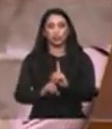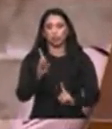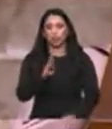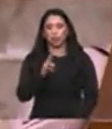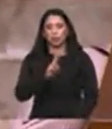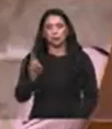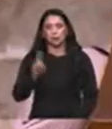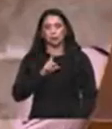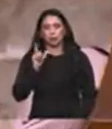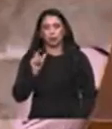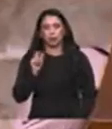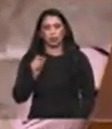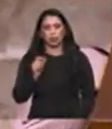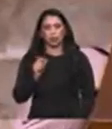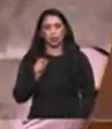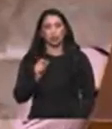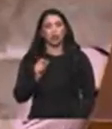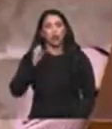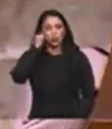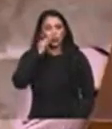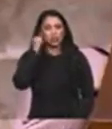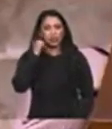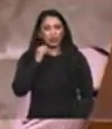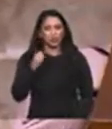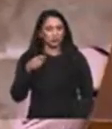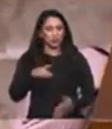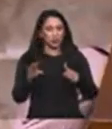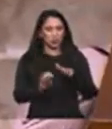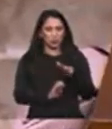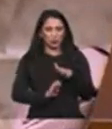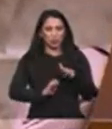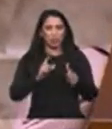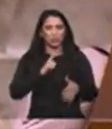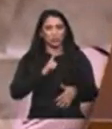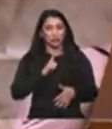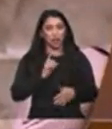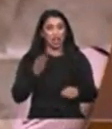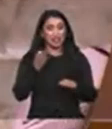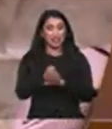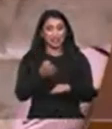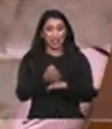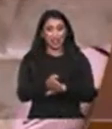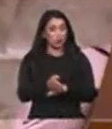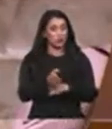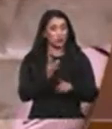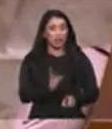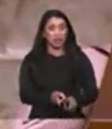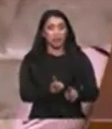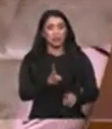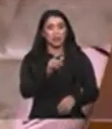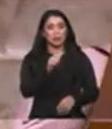Distribuidora. A presença física do senador naquela empresa foi confirmada pelo registro de acesso à BR Distribuidora